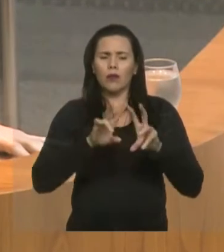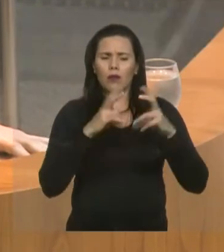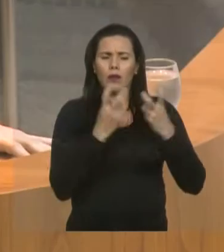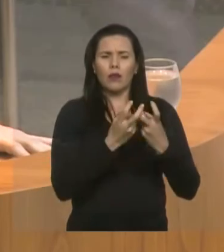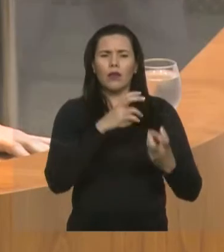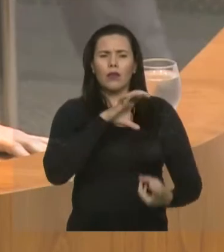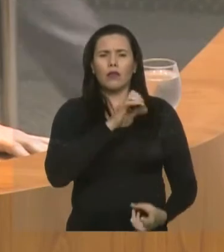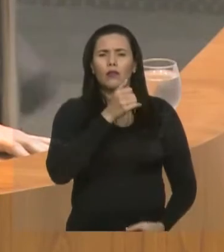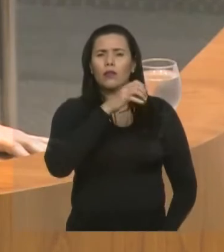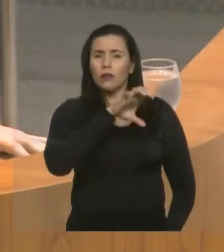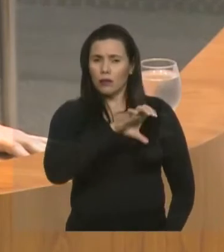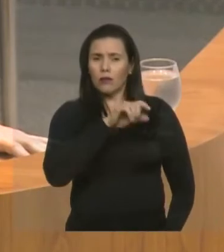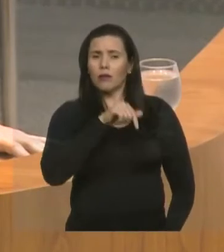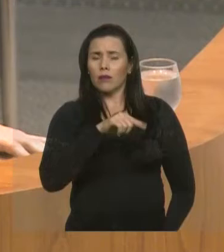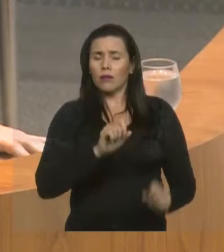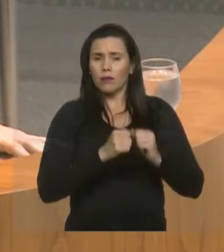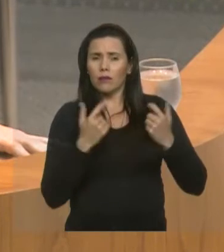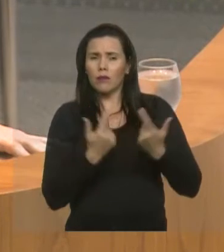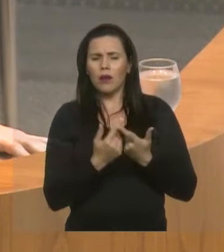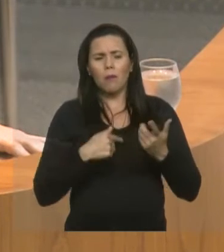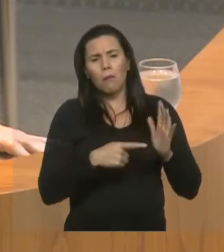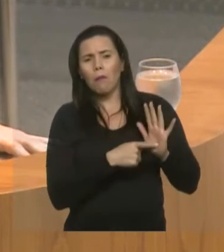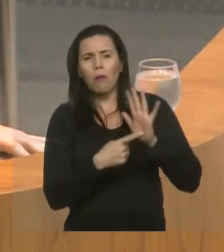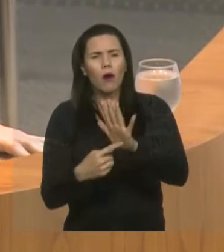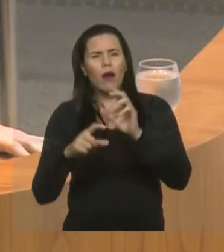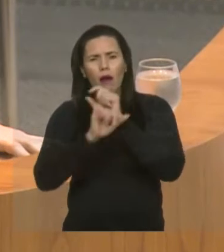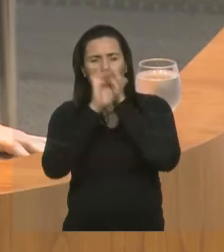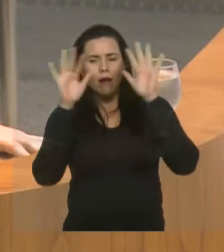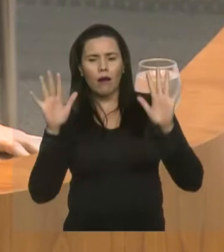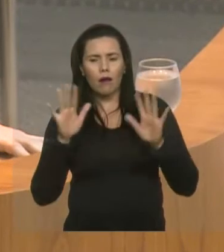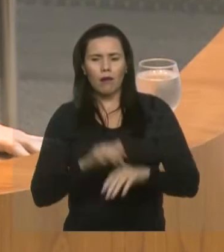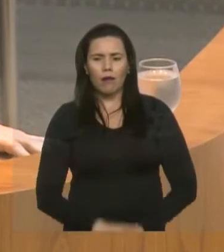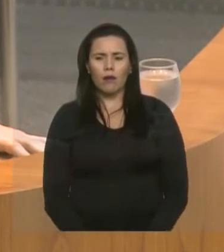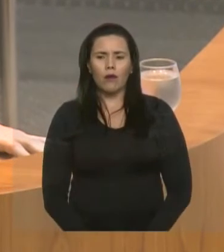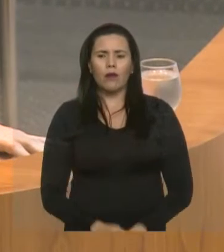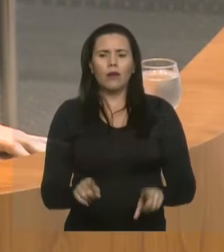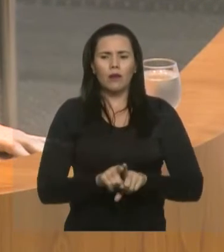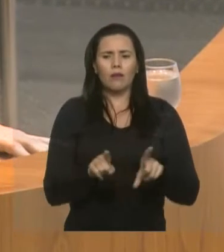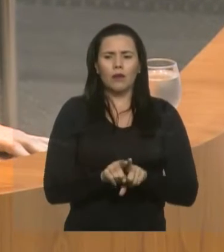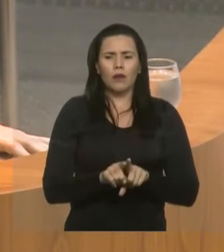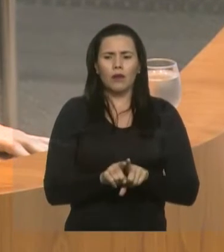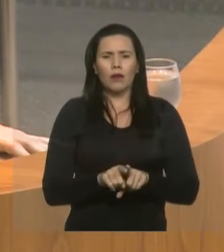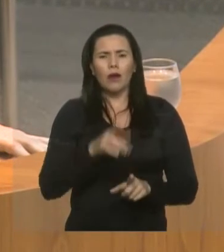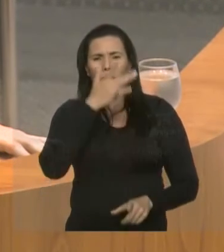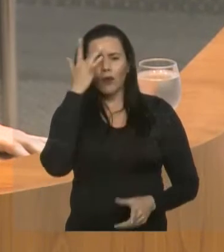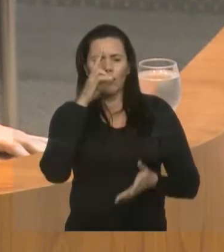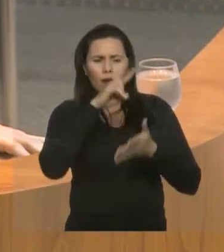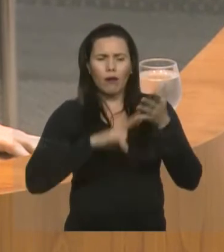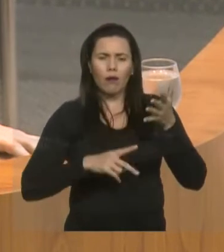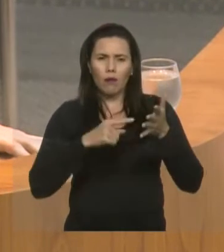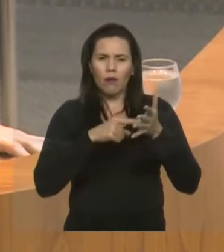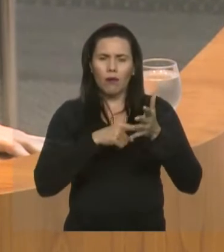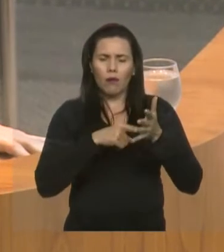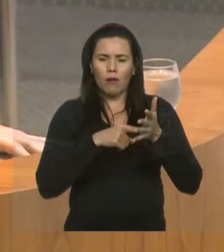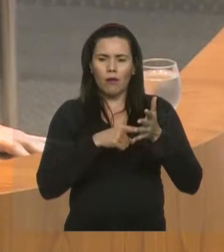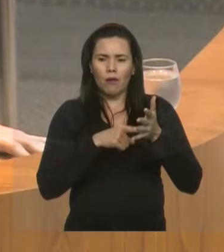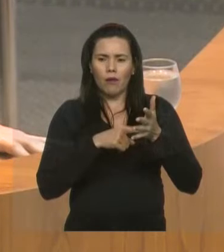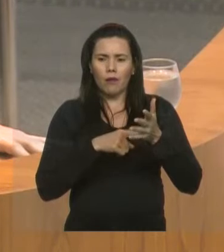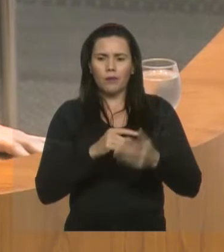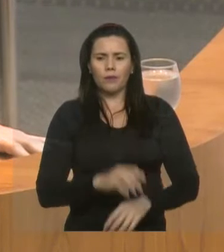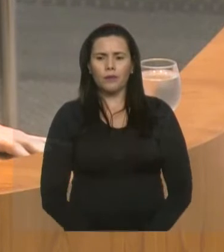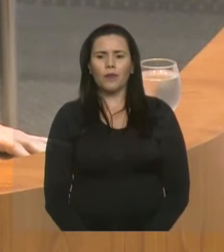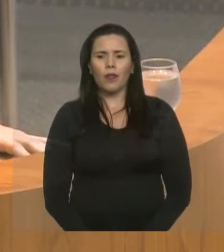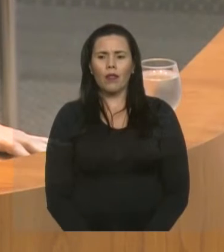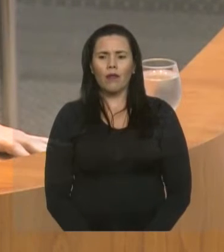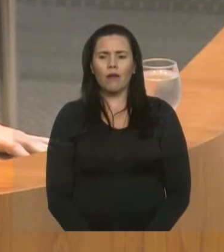casa. Nós pegamos contradição do relator. Ao tempo em que ele vota contrário ao meu